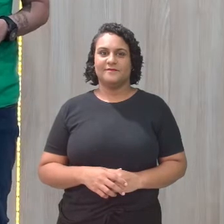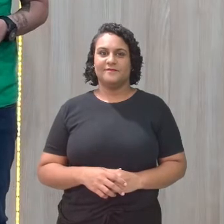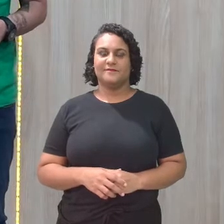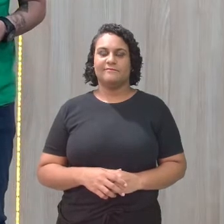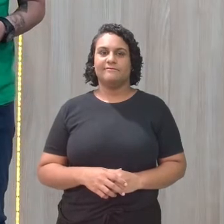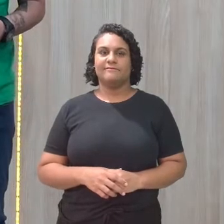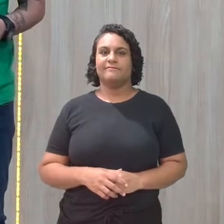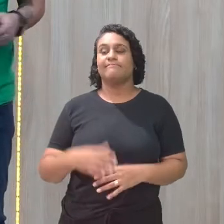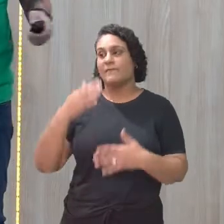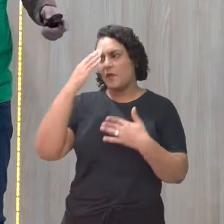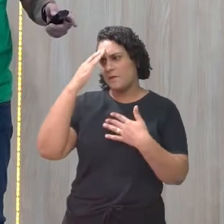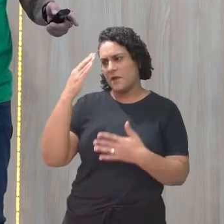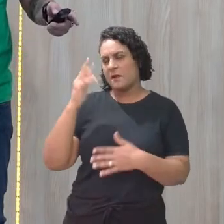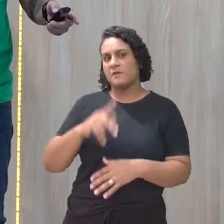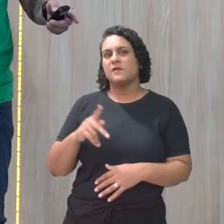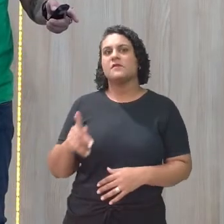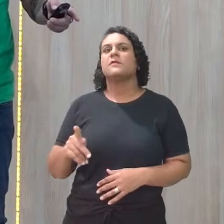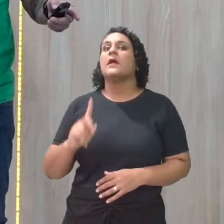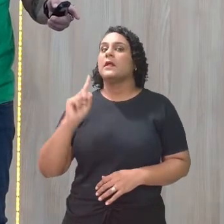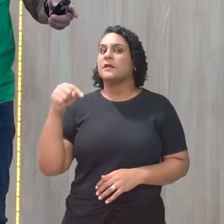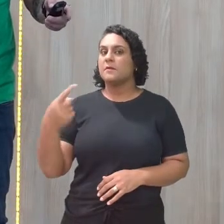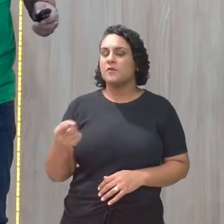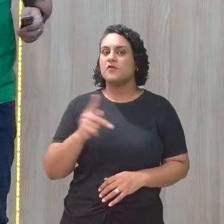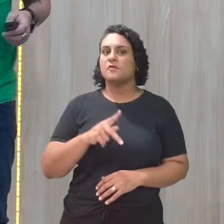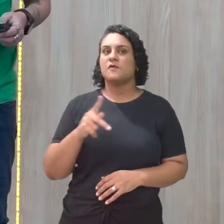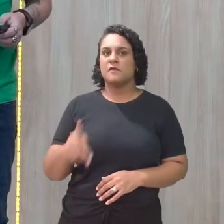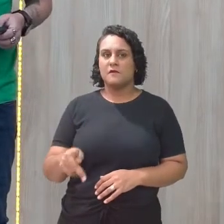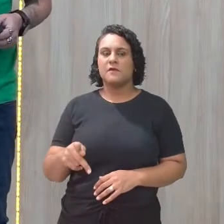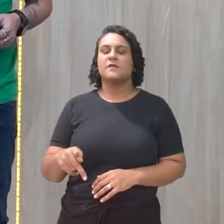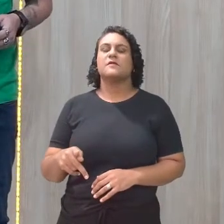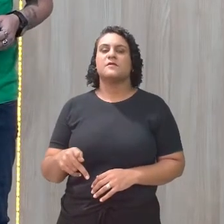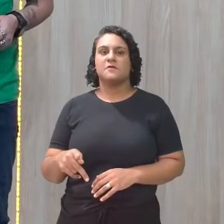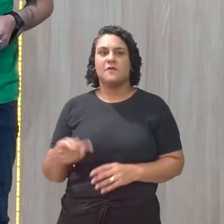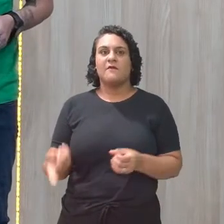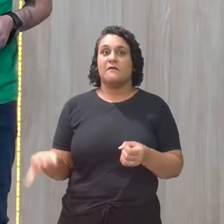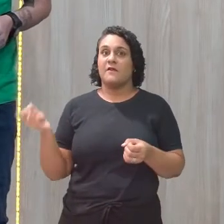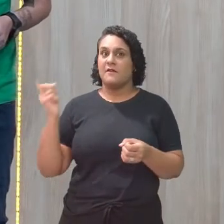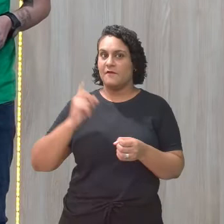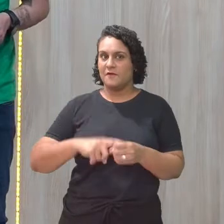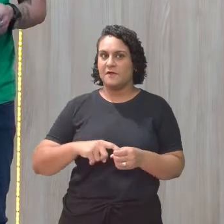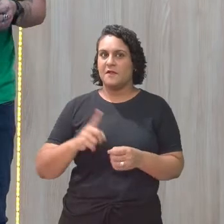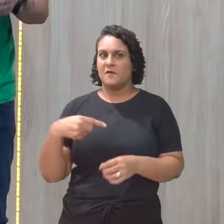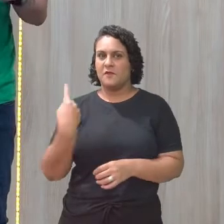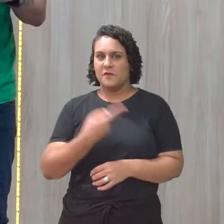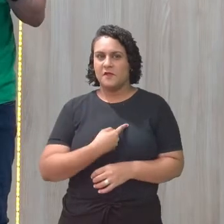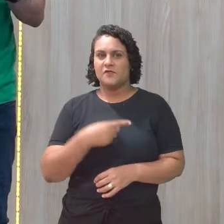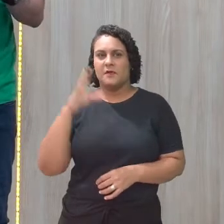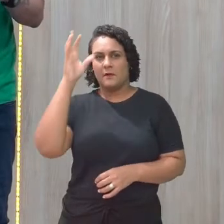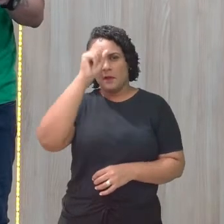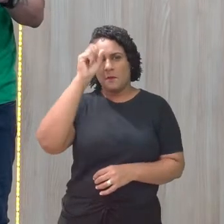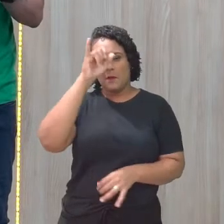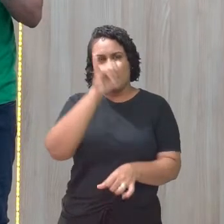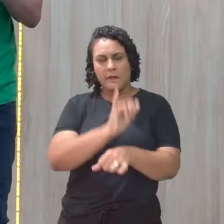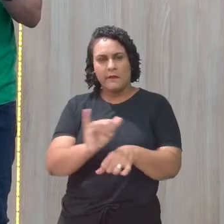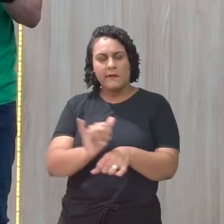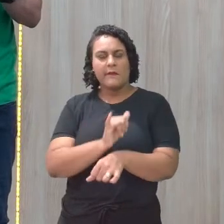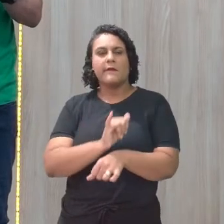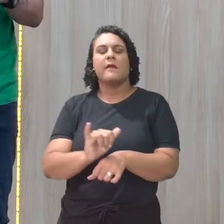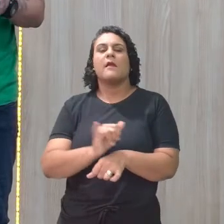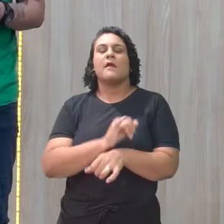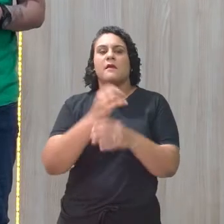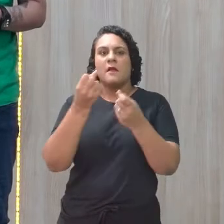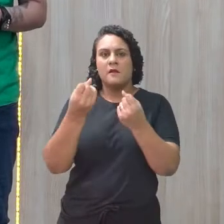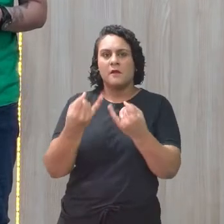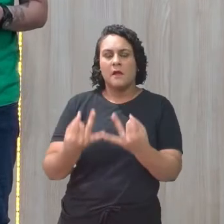Valeu, Pedro. Daqui a pouco o professor Pedro vai voltar quando a gente aprender a técnica, tá certo? Para explicar um pouco de como é que você